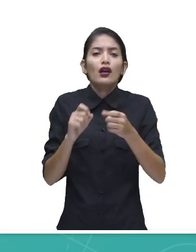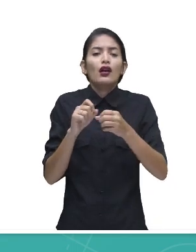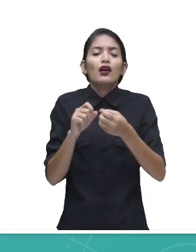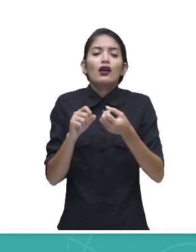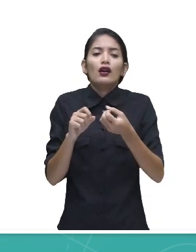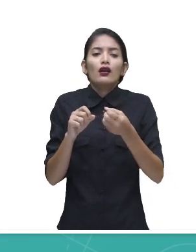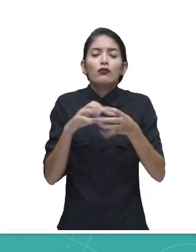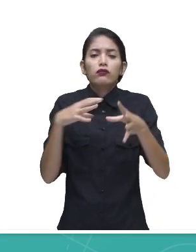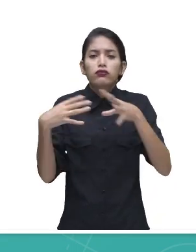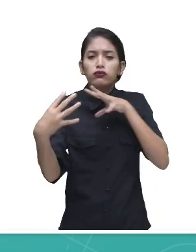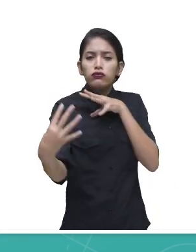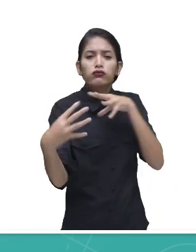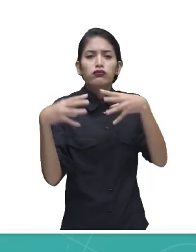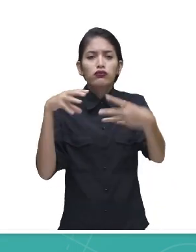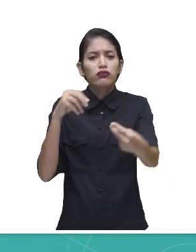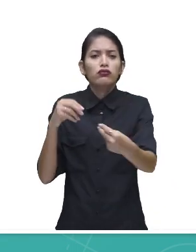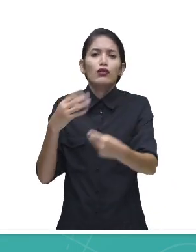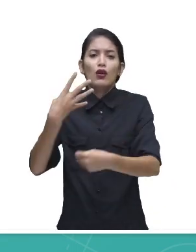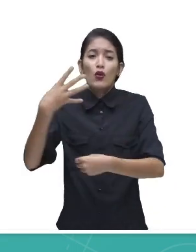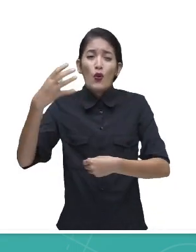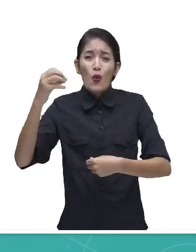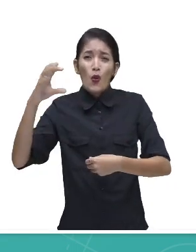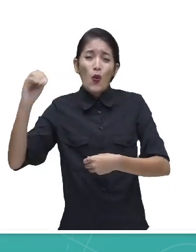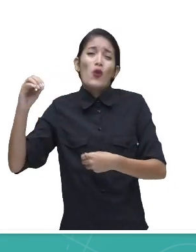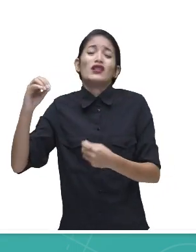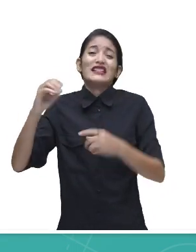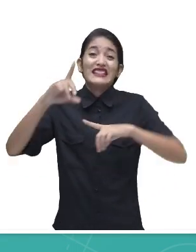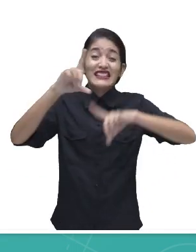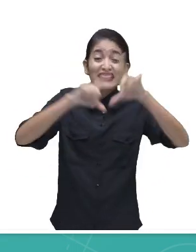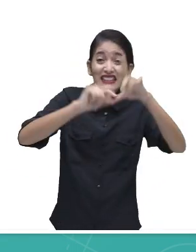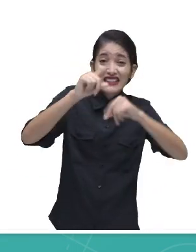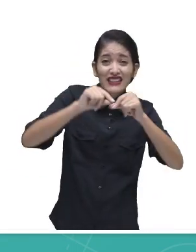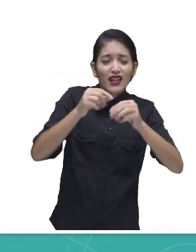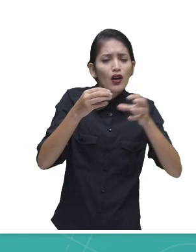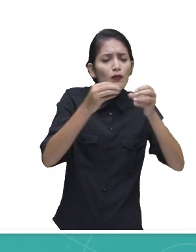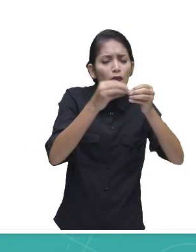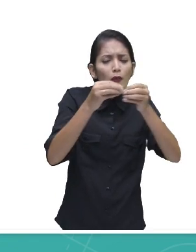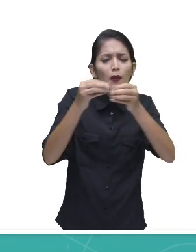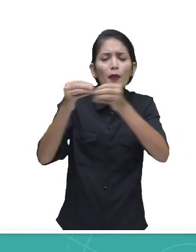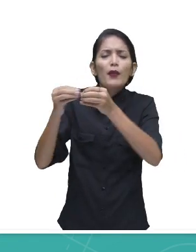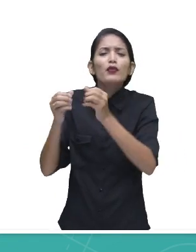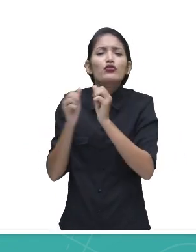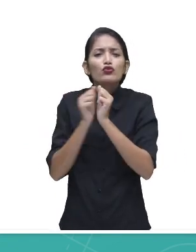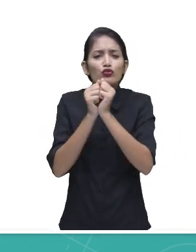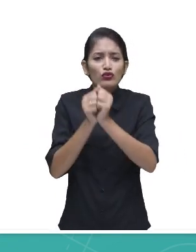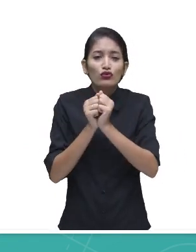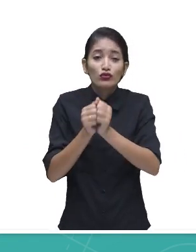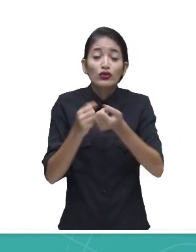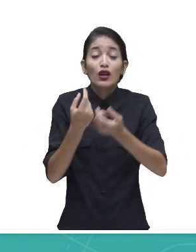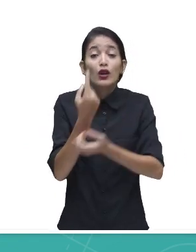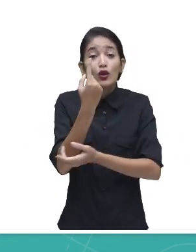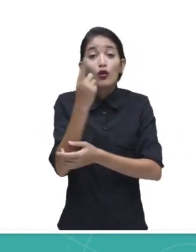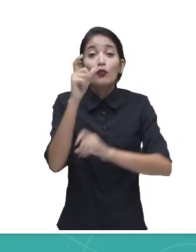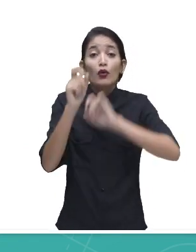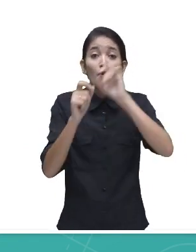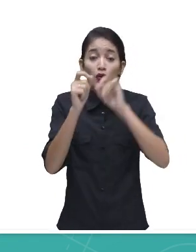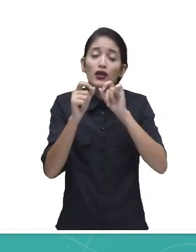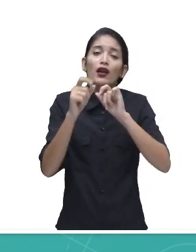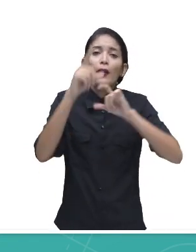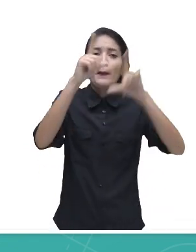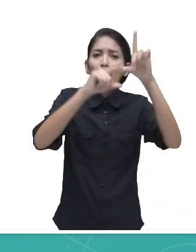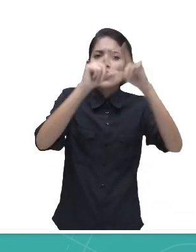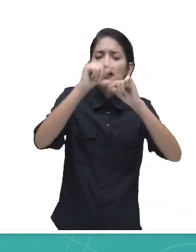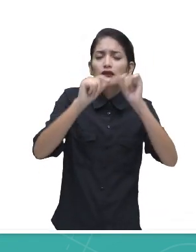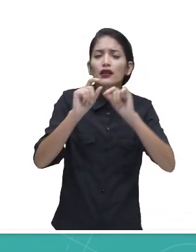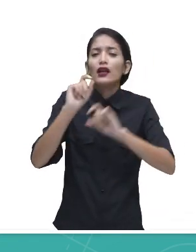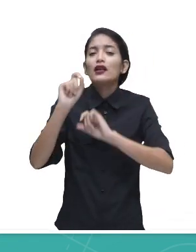400 bilhões de estrelas, são muitas estrelas, né? E uma dessas 400 bilhões de estrelas